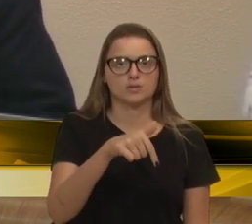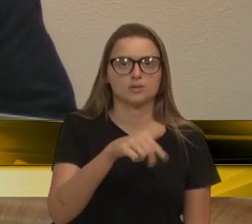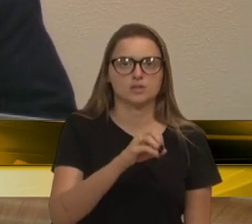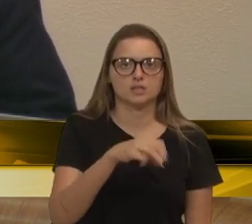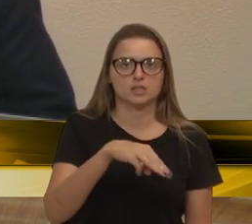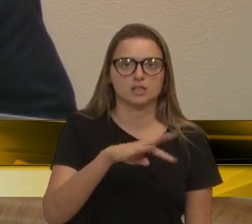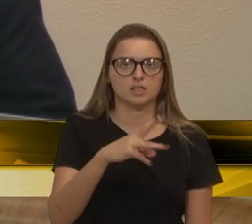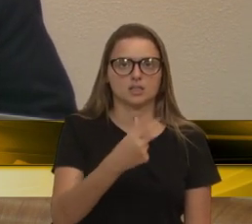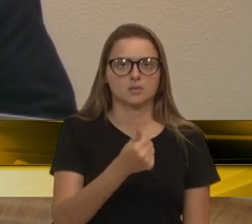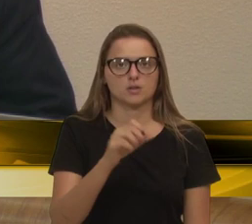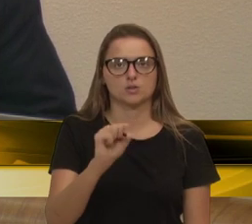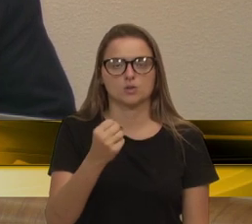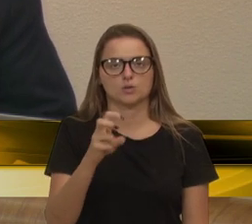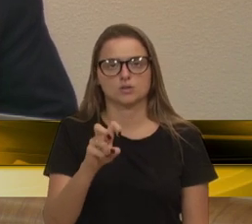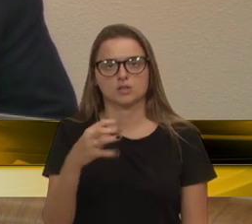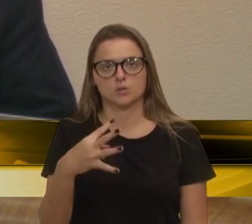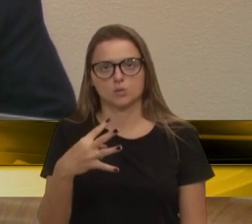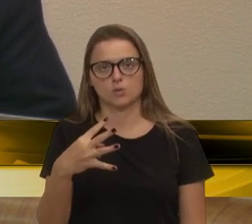R$